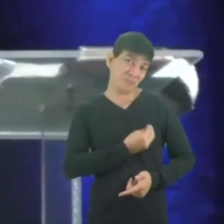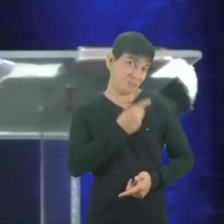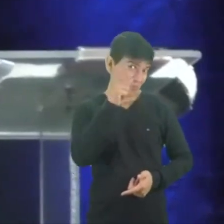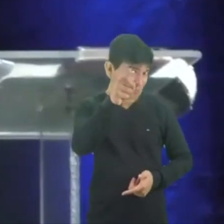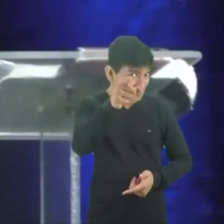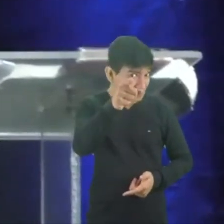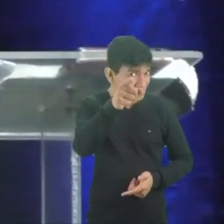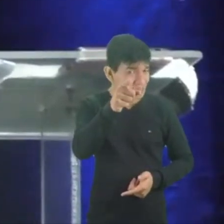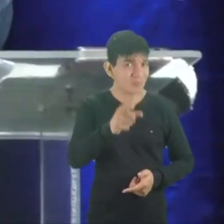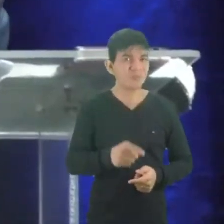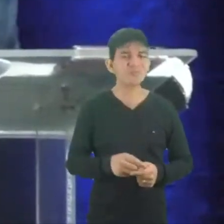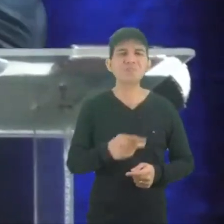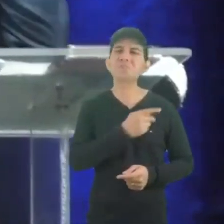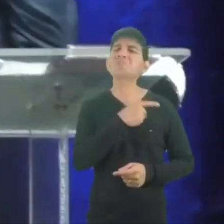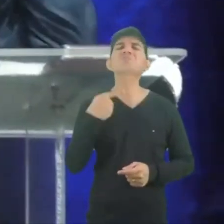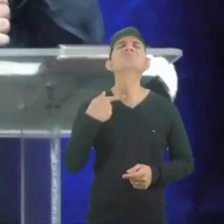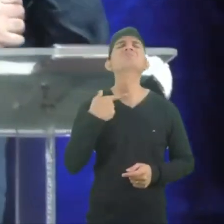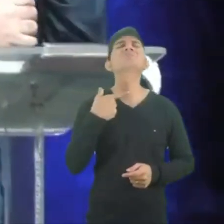Ah, pastor,